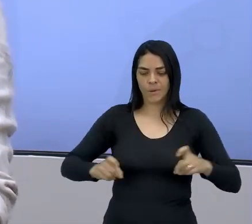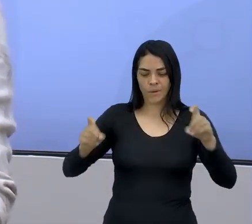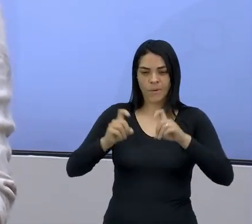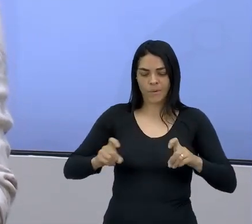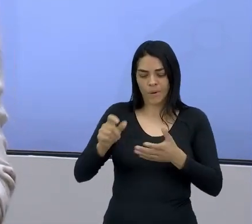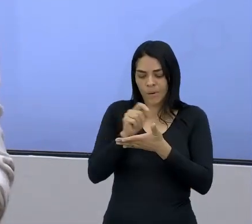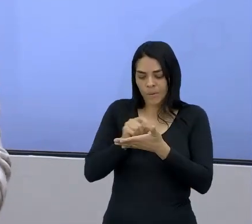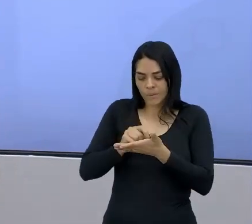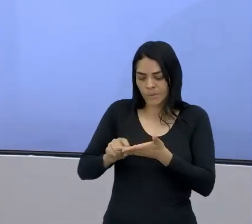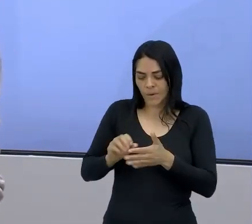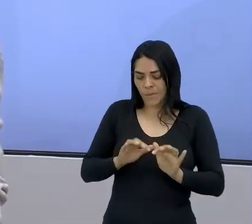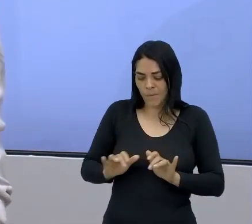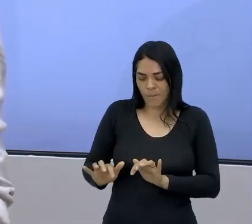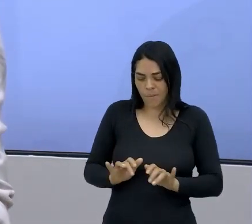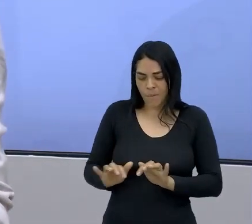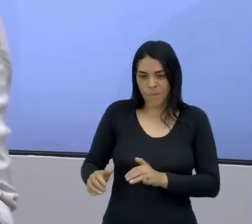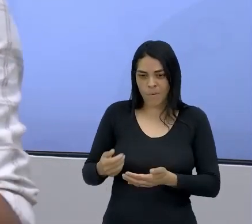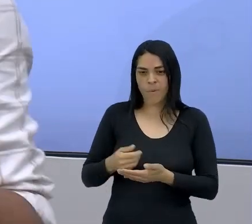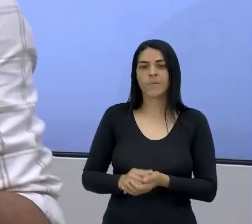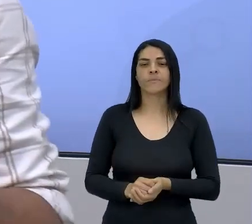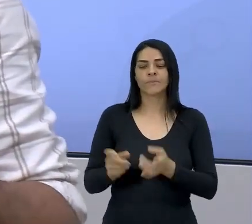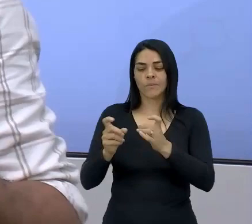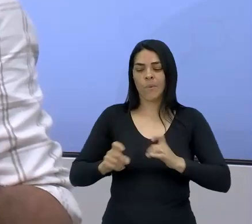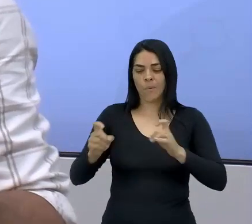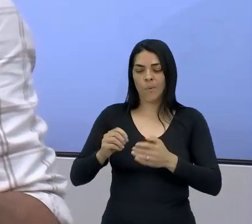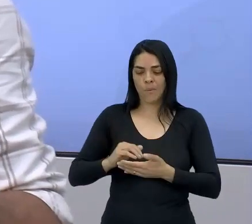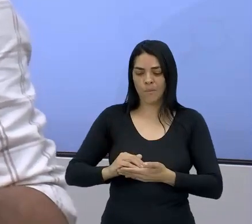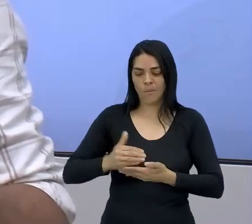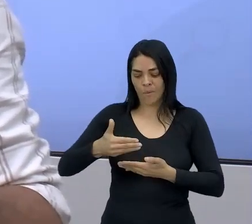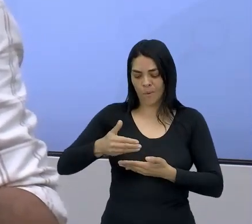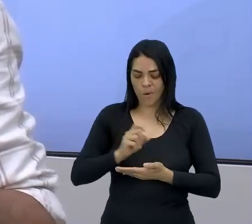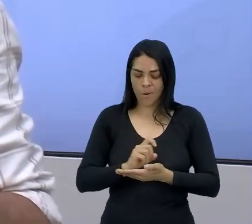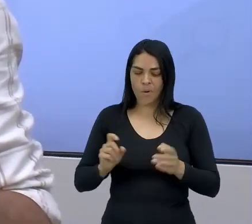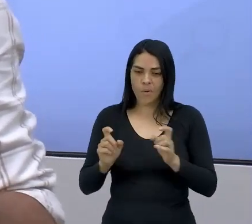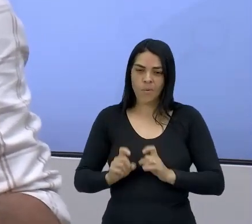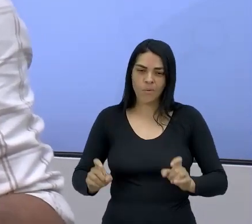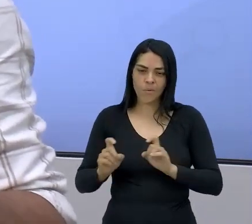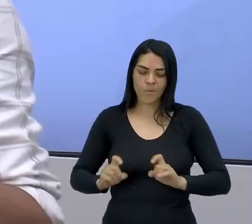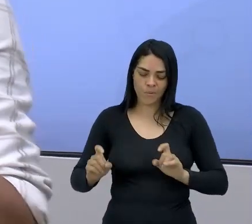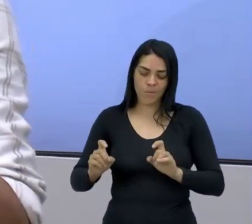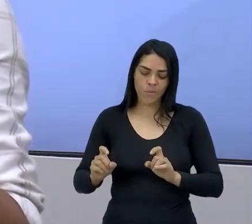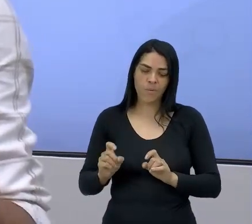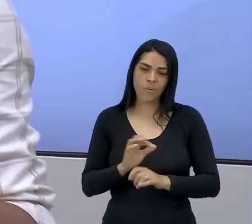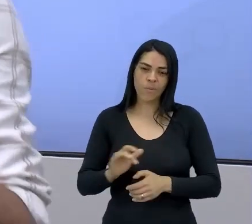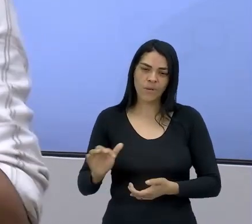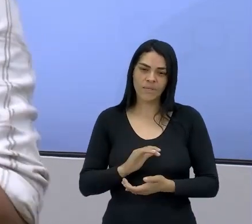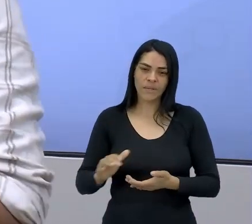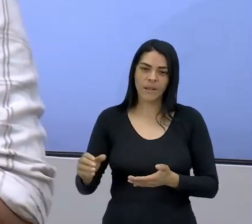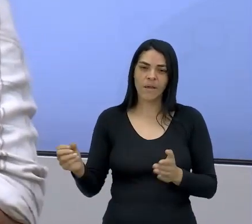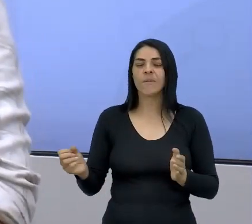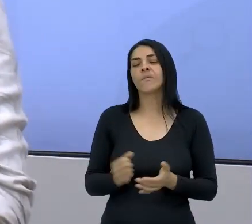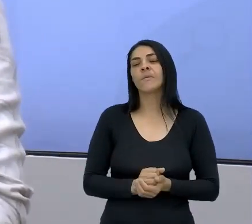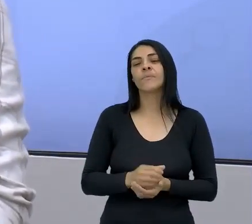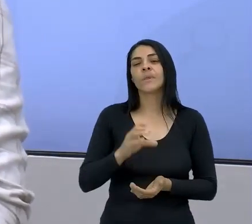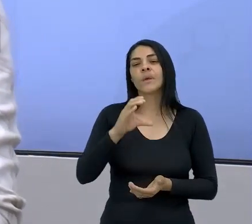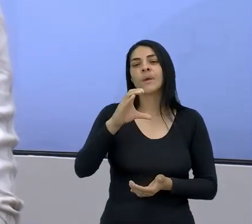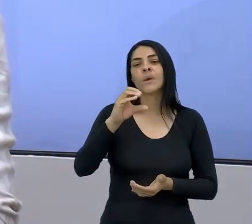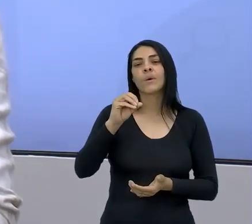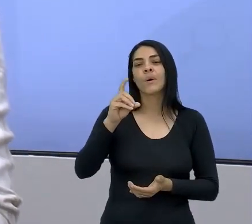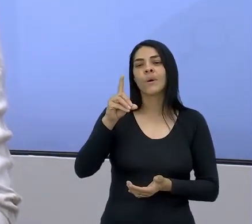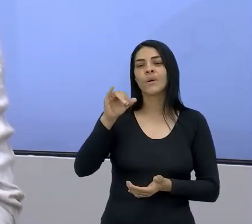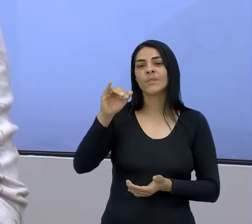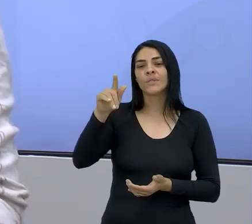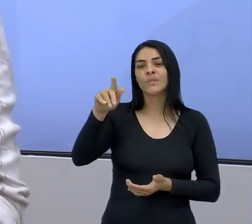gente escreve a pseudo, né, programação, a gente já escreve os códigos, né? Se eu escrevesse isso no Word, como foi feito na minha